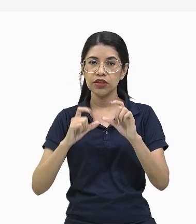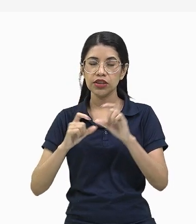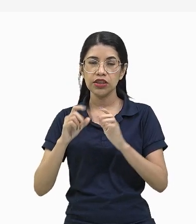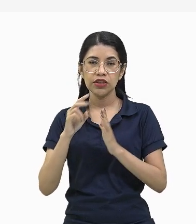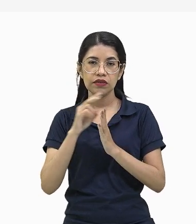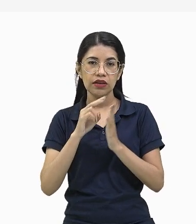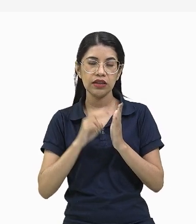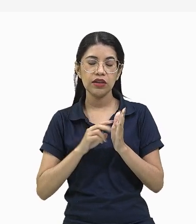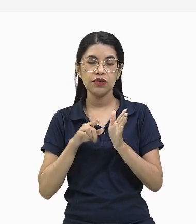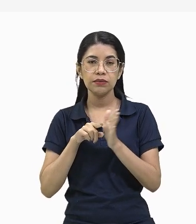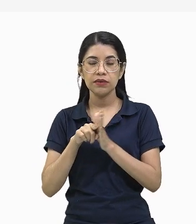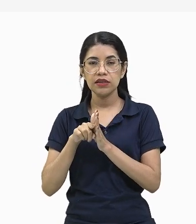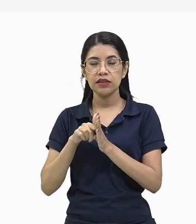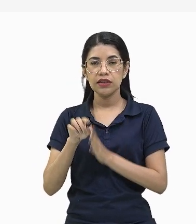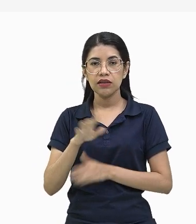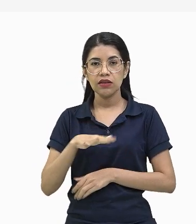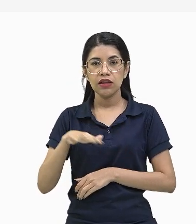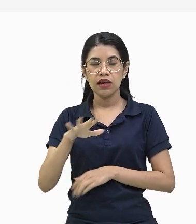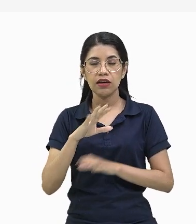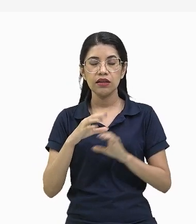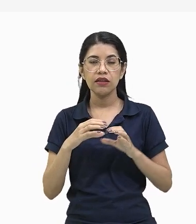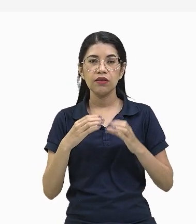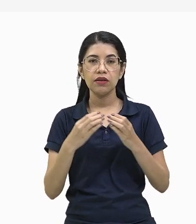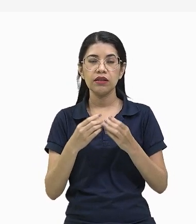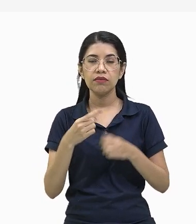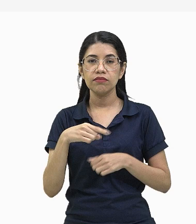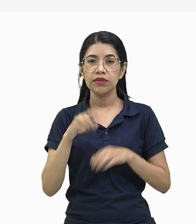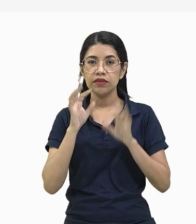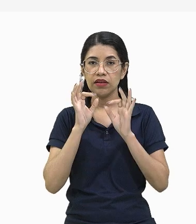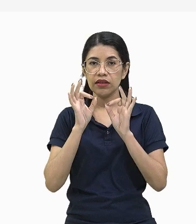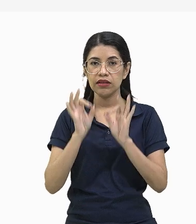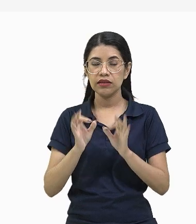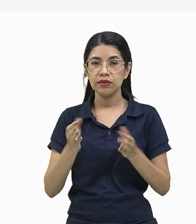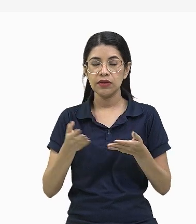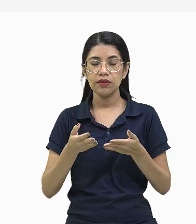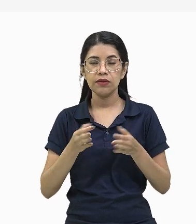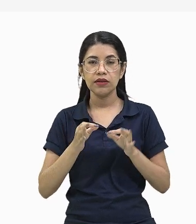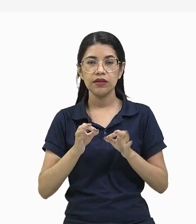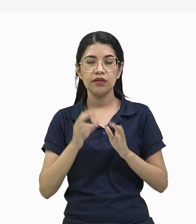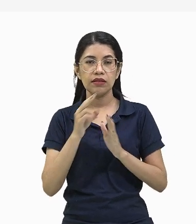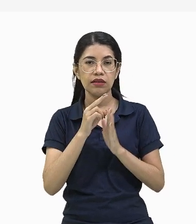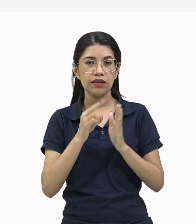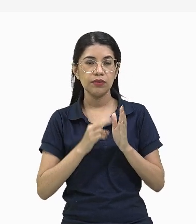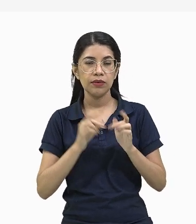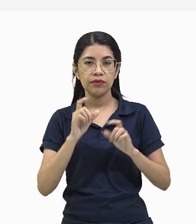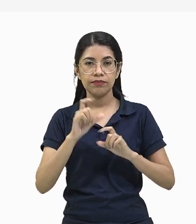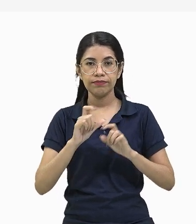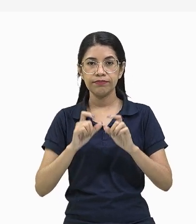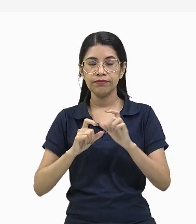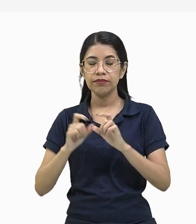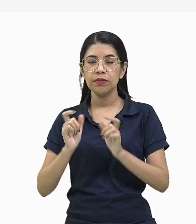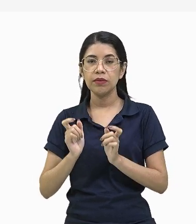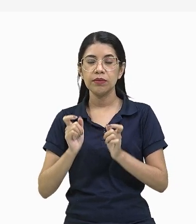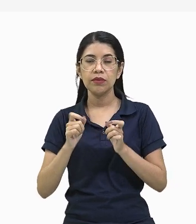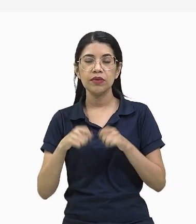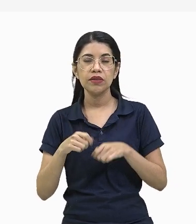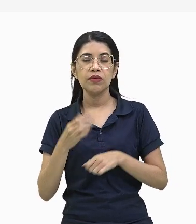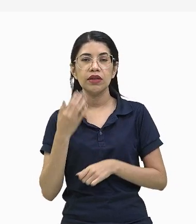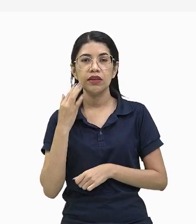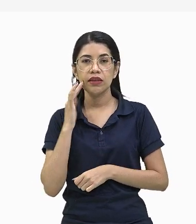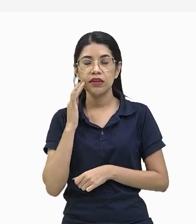dos pesquisadores da comunidade, né? Então, vocês vão prestar bastante atenção agora na leitura da tirinha, para que a gente